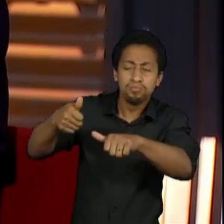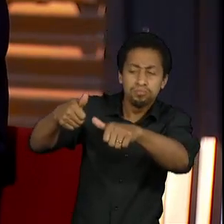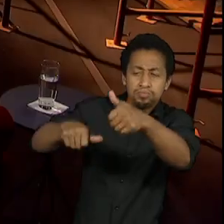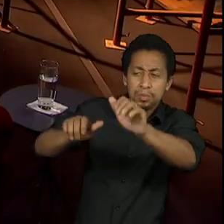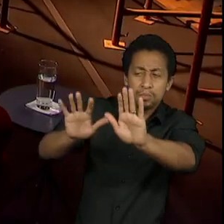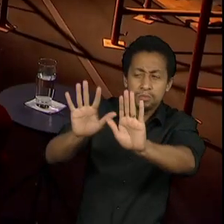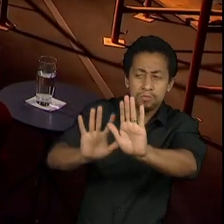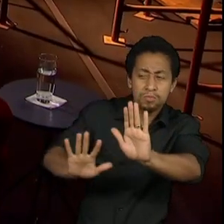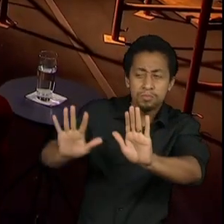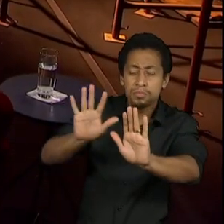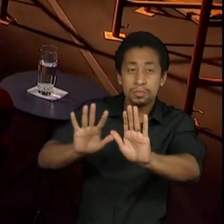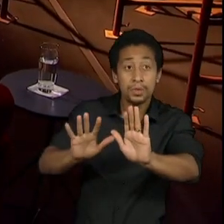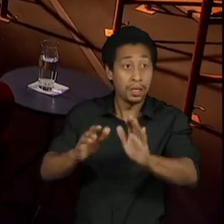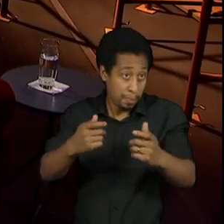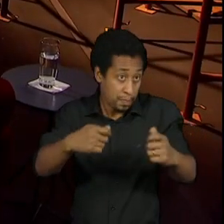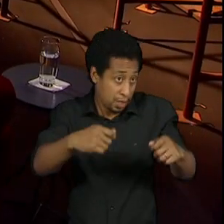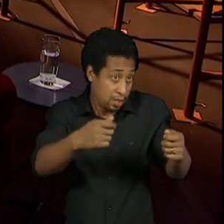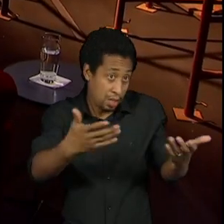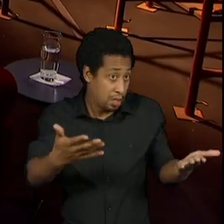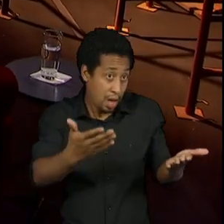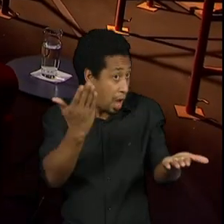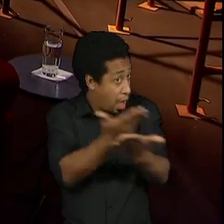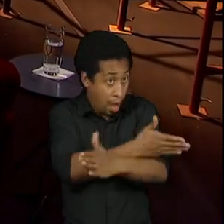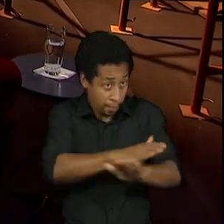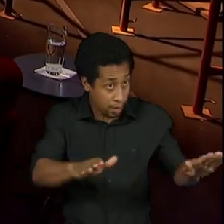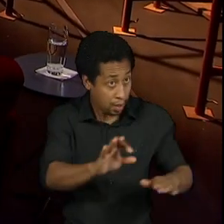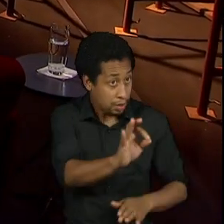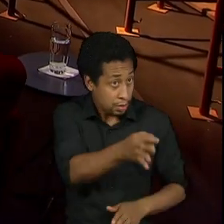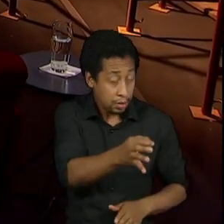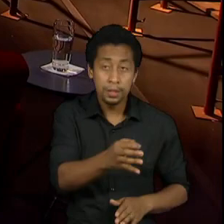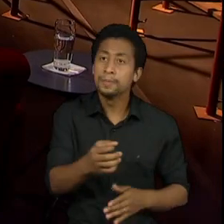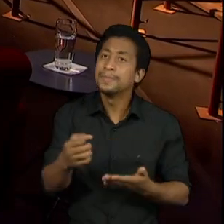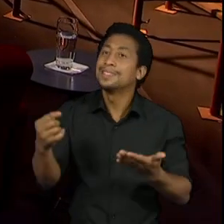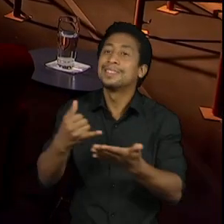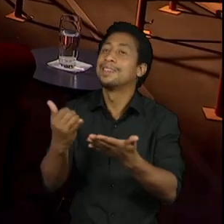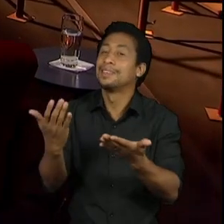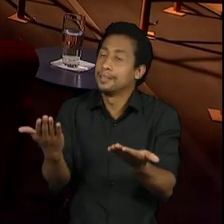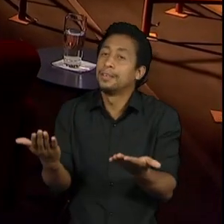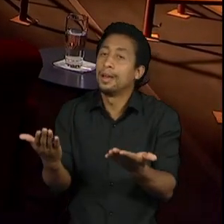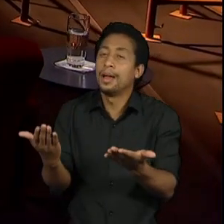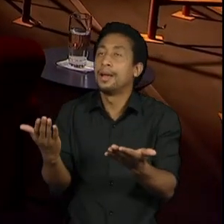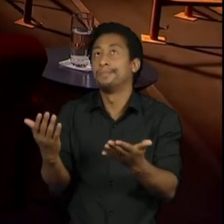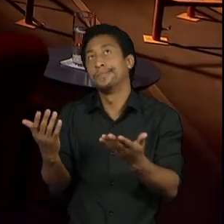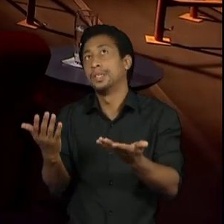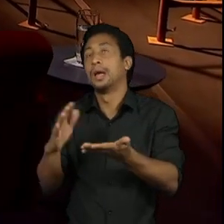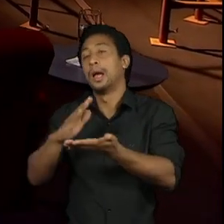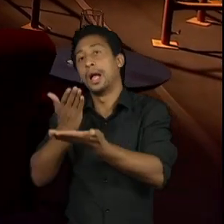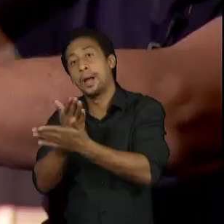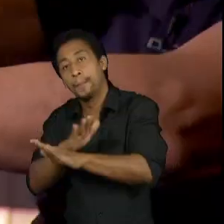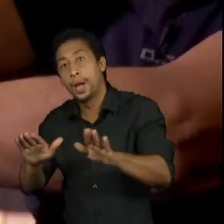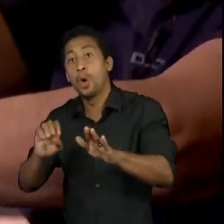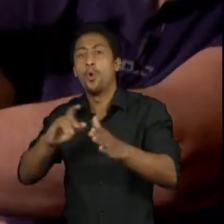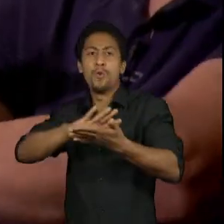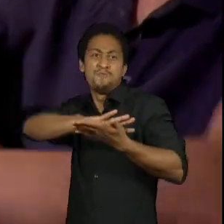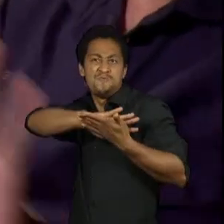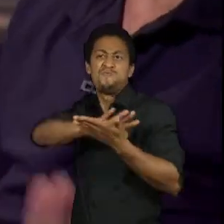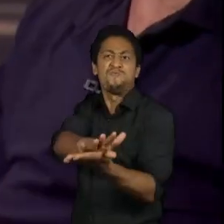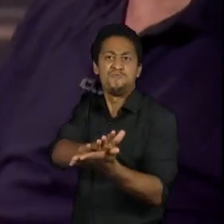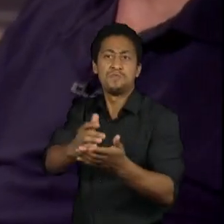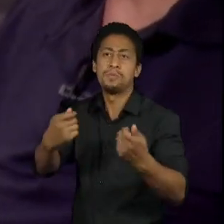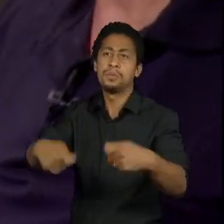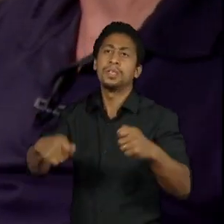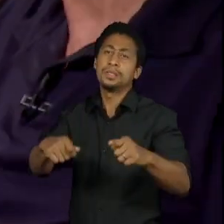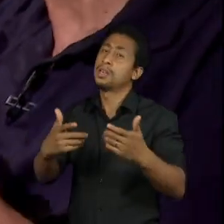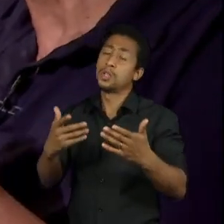Ou até destruir, às vezes, né? Isso, desqualificar e destruir o outro e atacar o outro. Para